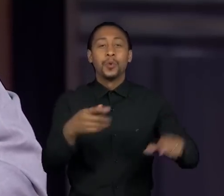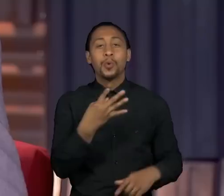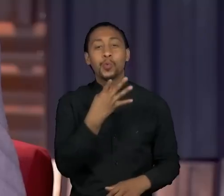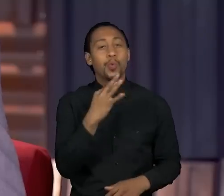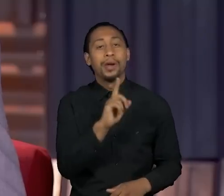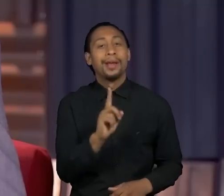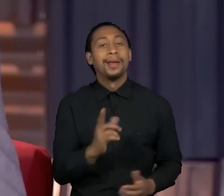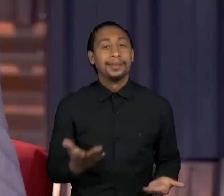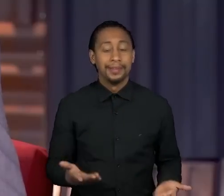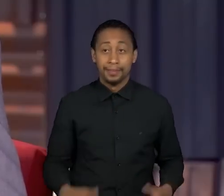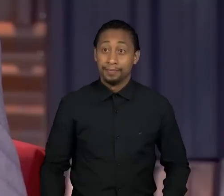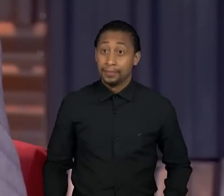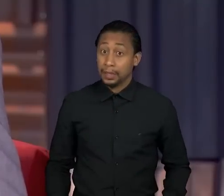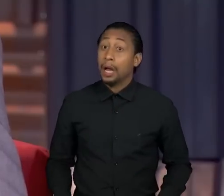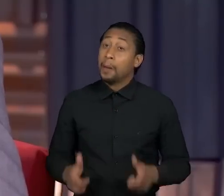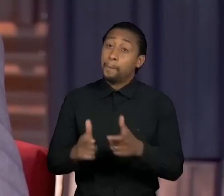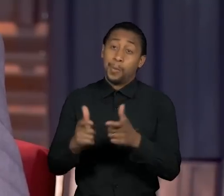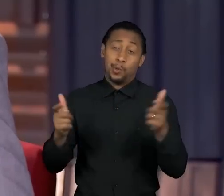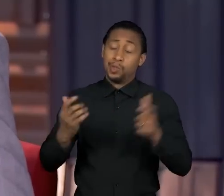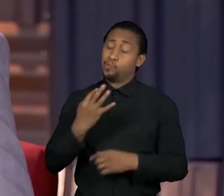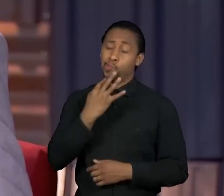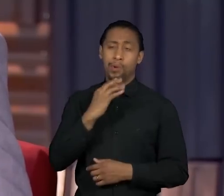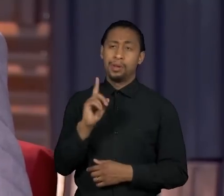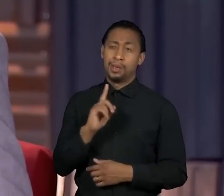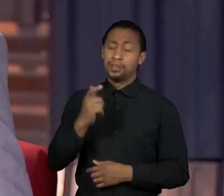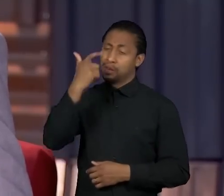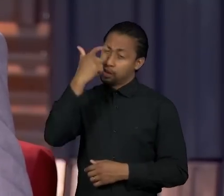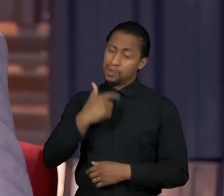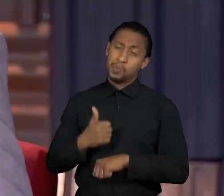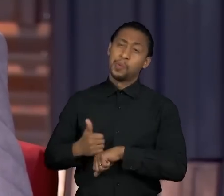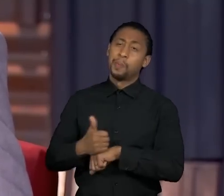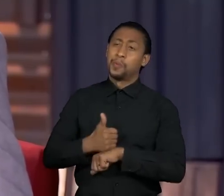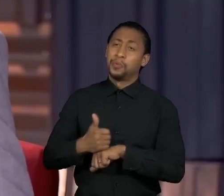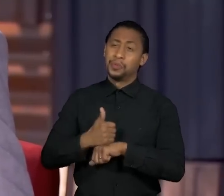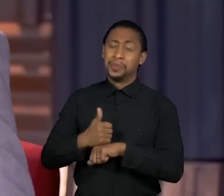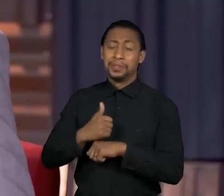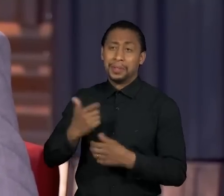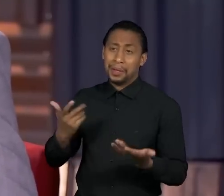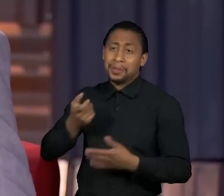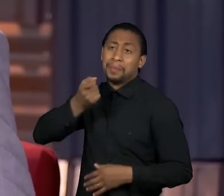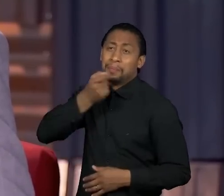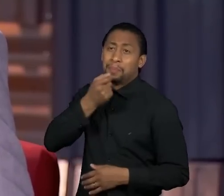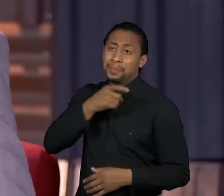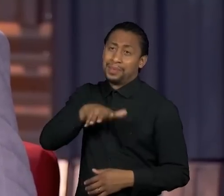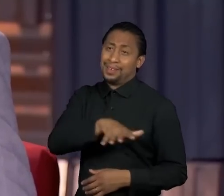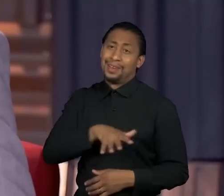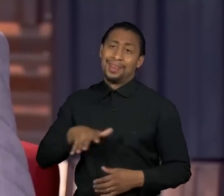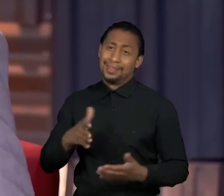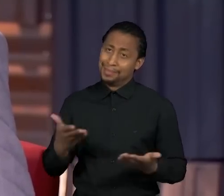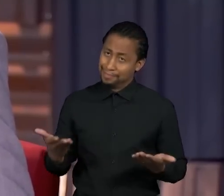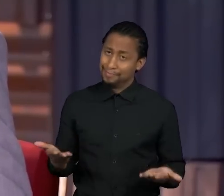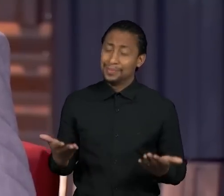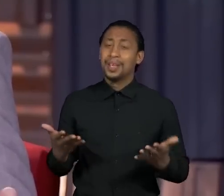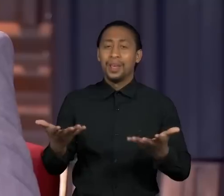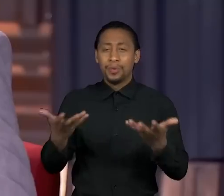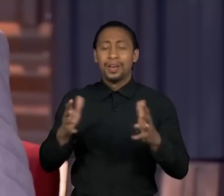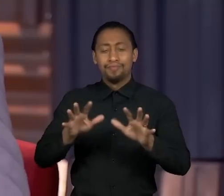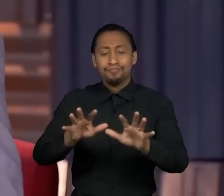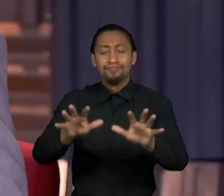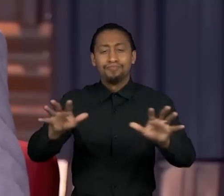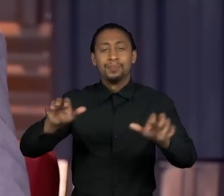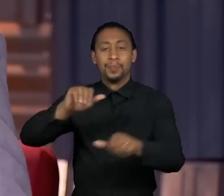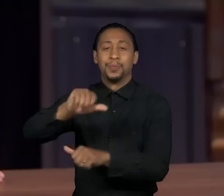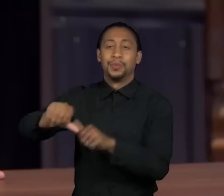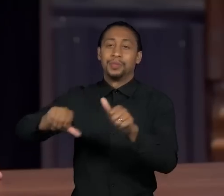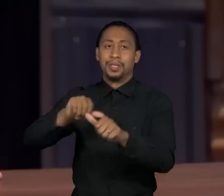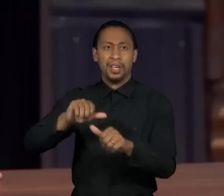Pô, tem muita gente que não me conhece ainda. Eu sou um operário da comédia, né? Como forma de transformação. Acredito nisso